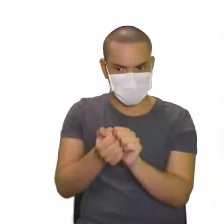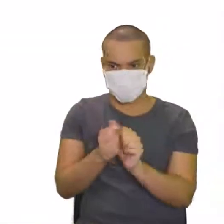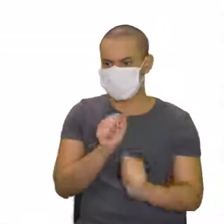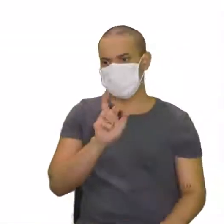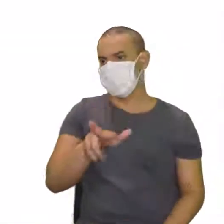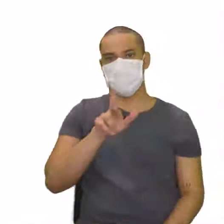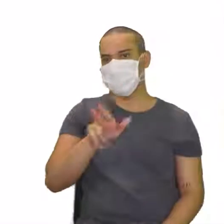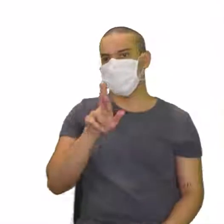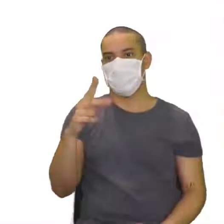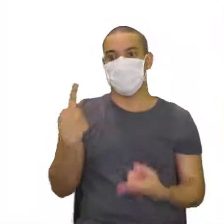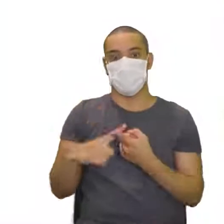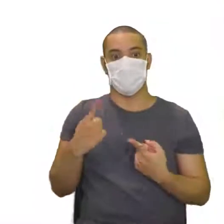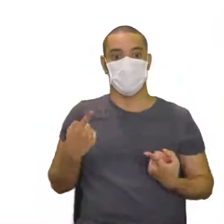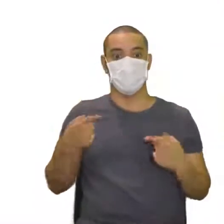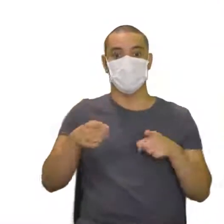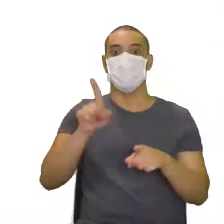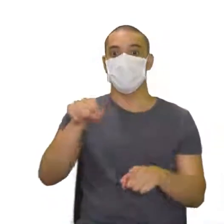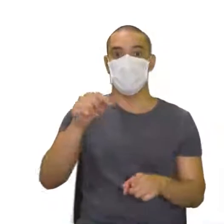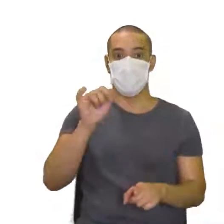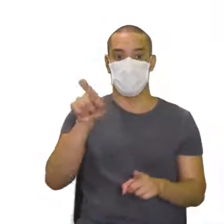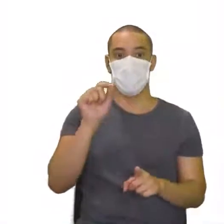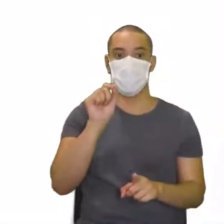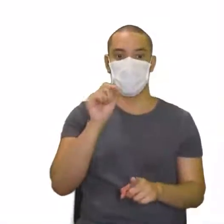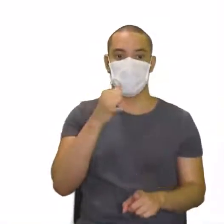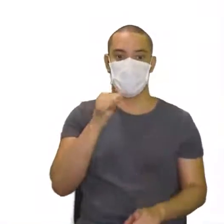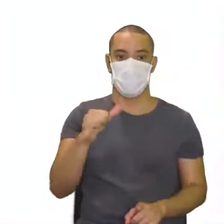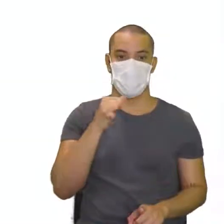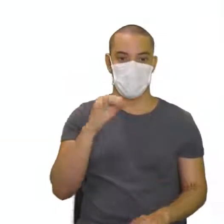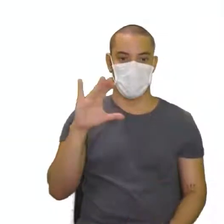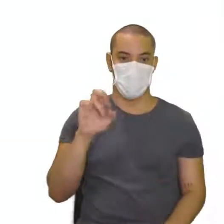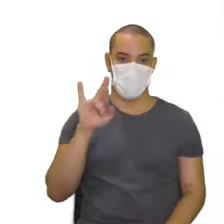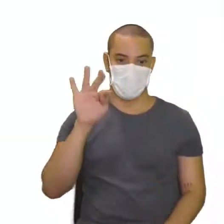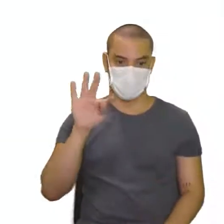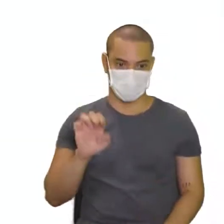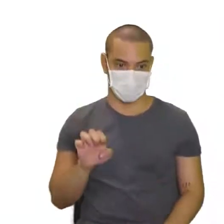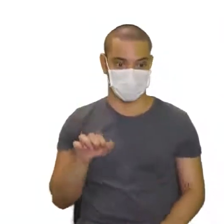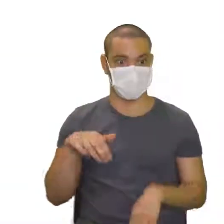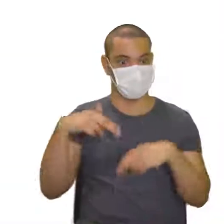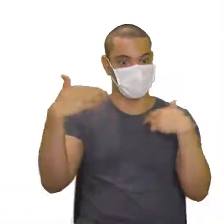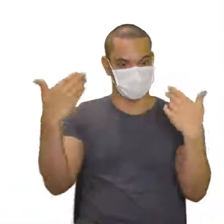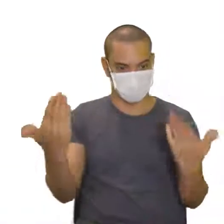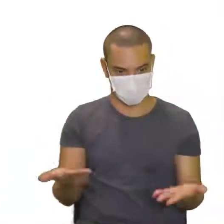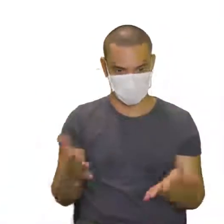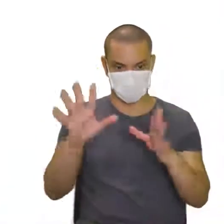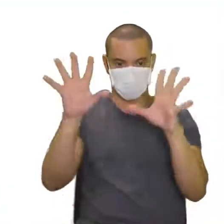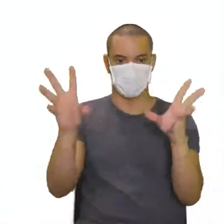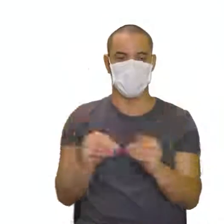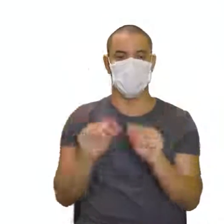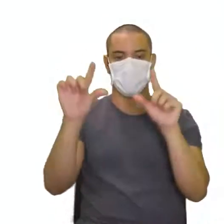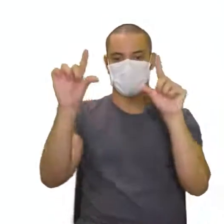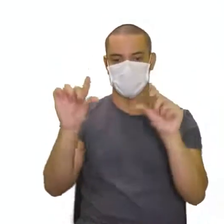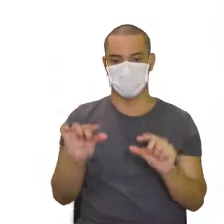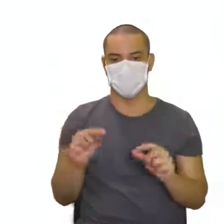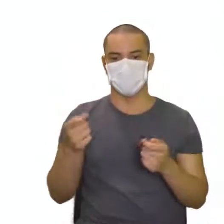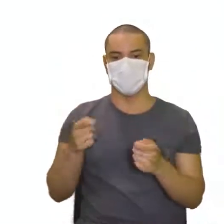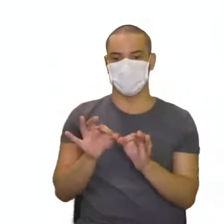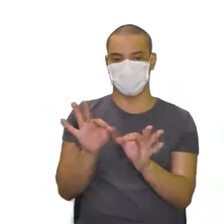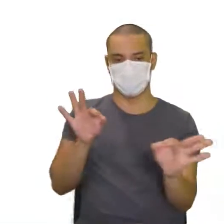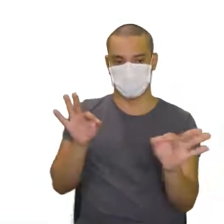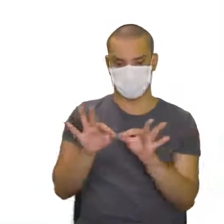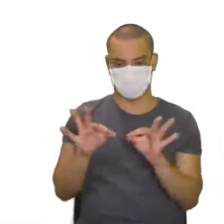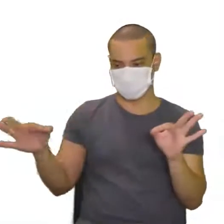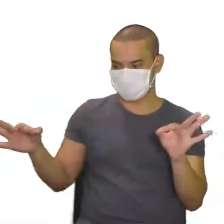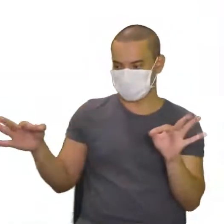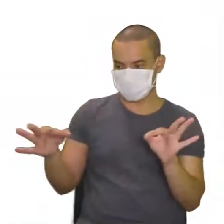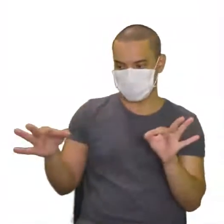e direção do fio é a corrente, ok? Então, ficamos aqui com diminui à medida que a distância em